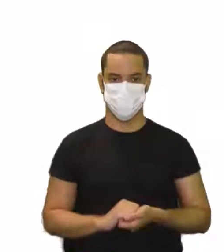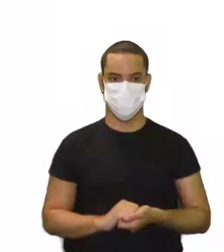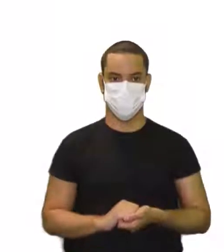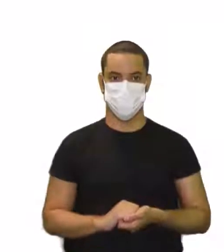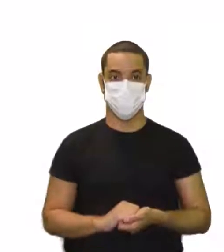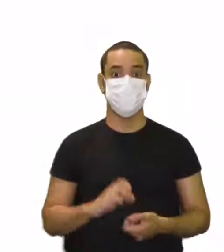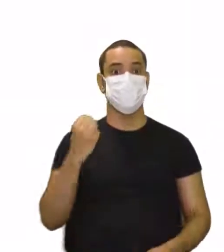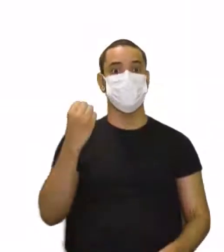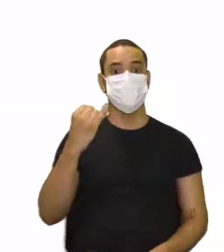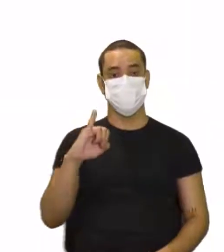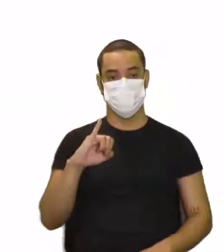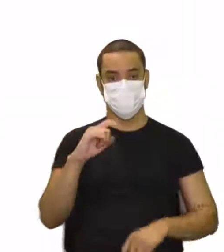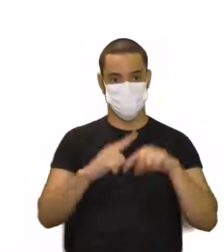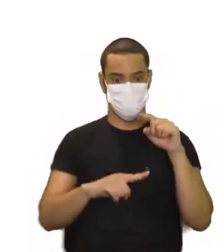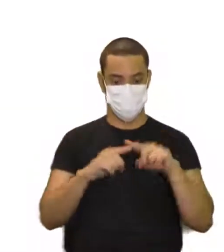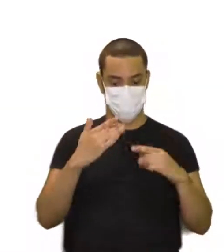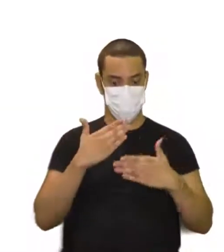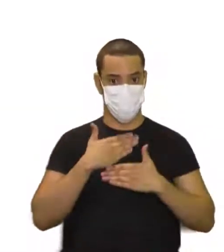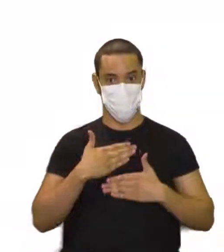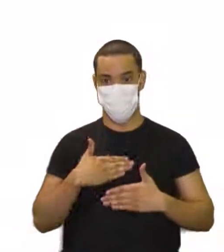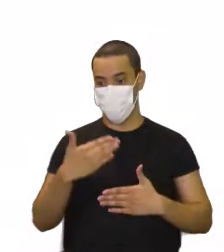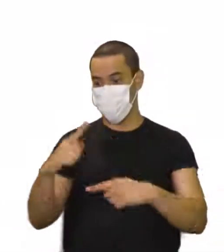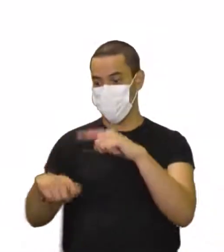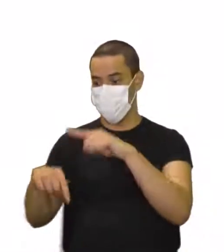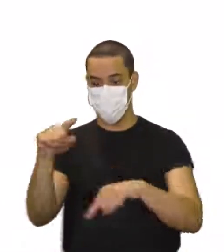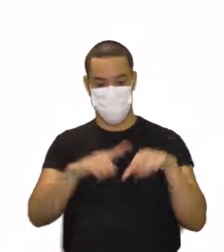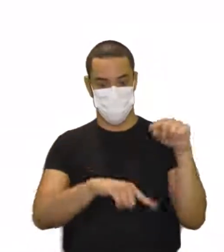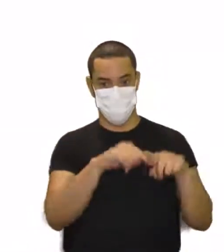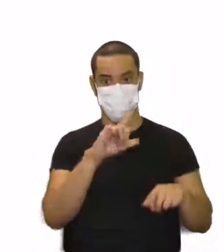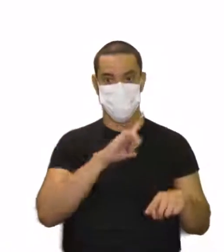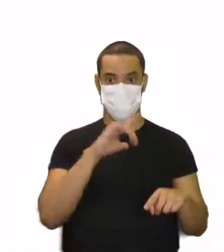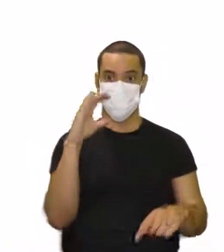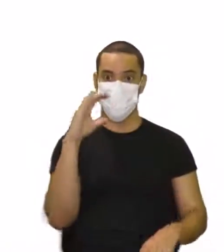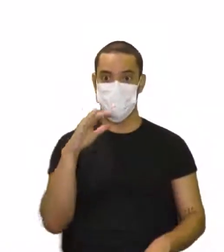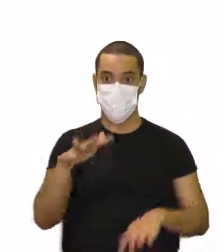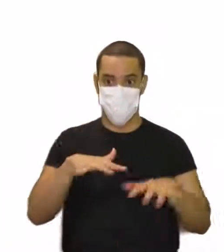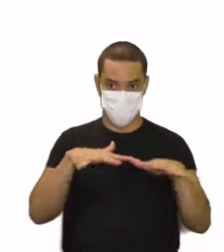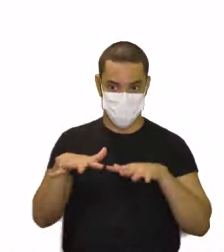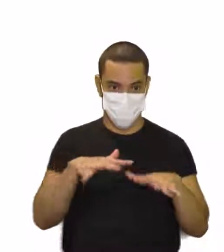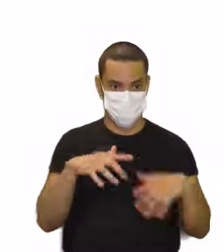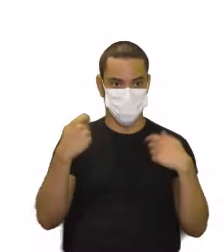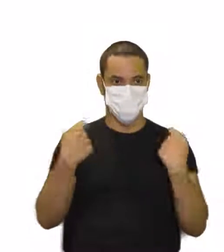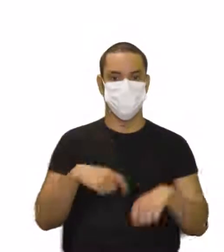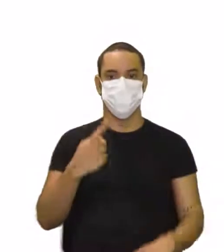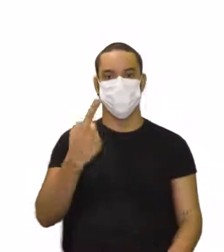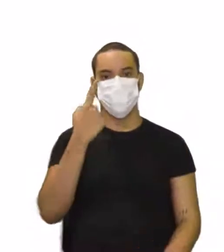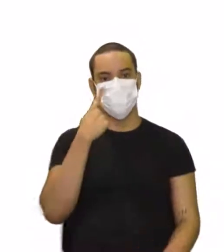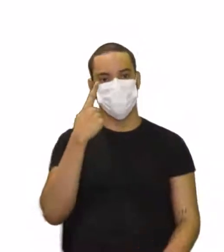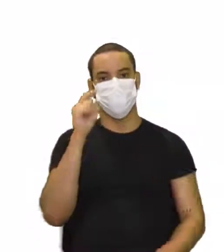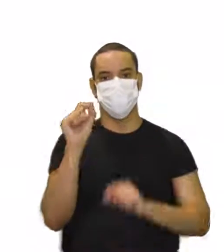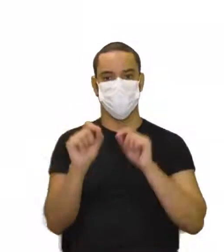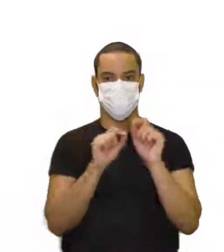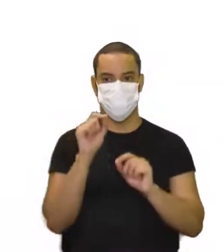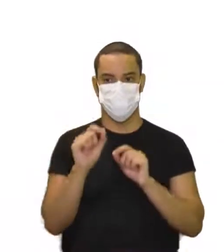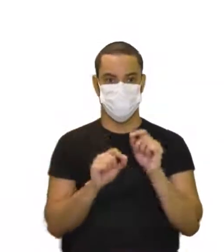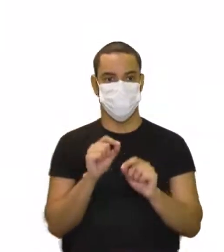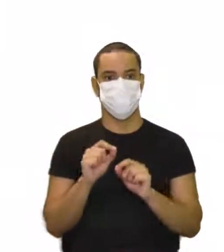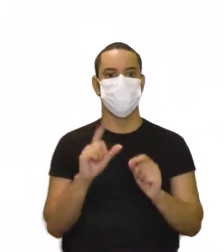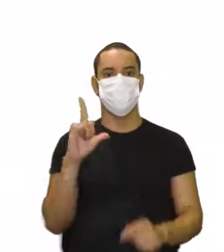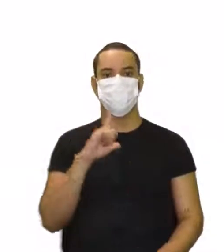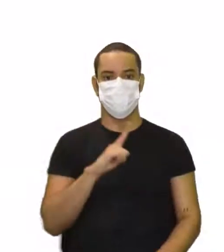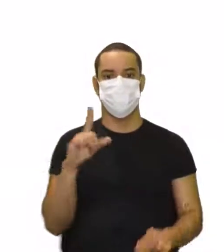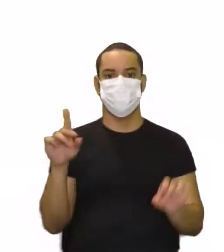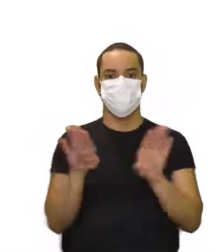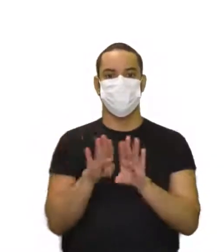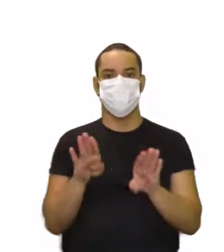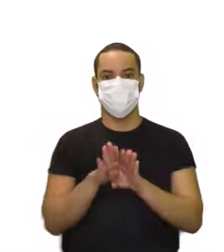Porém, se um corpo estiver em movimento, com uma velocidade v, devemos levar em consideração que ele passa a ter